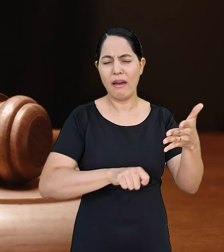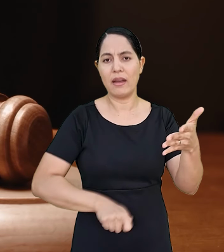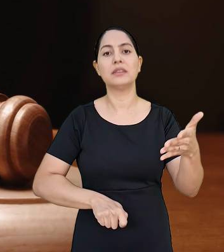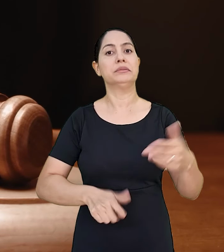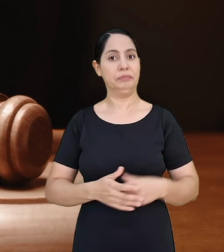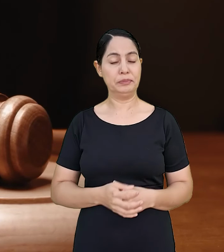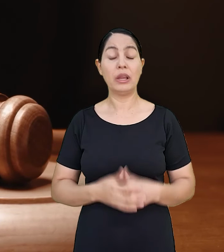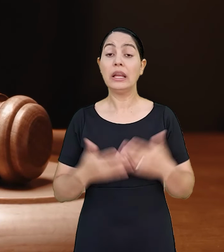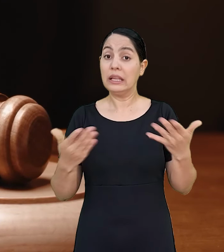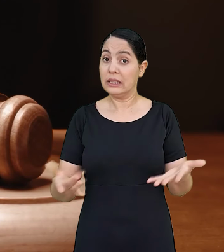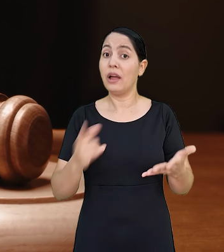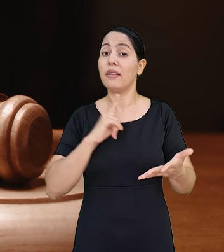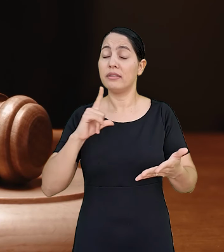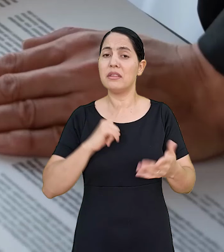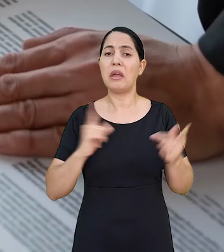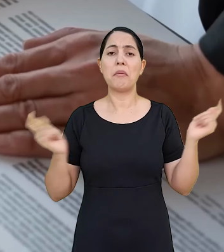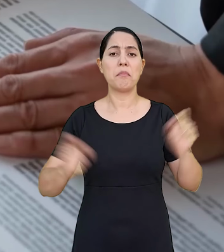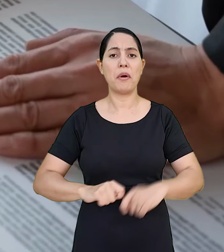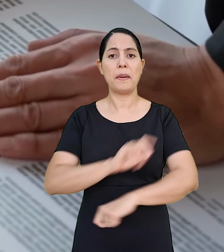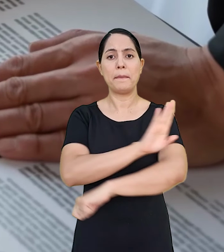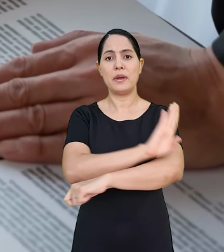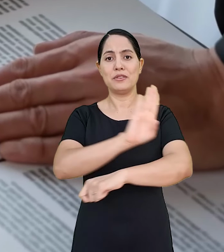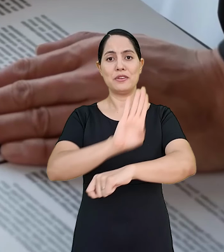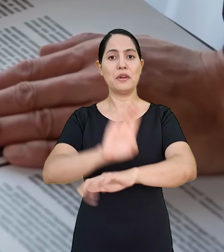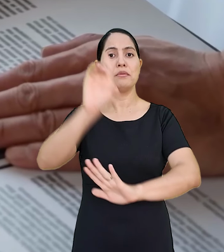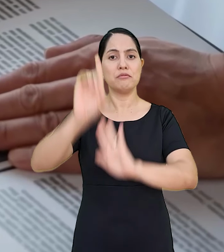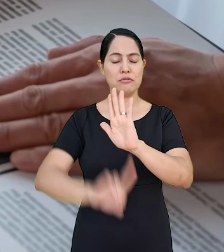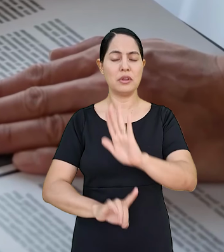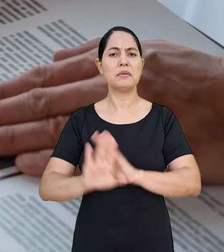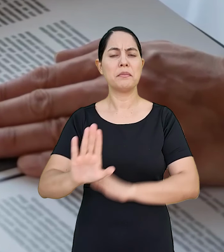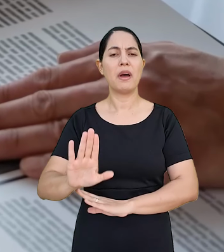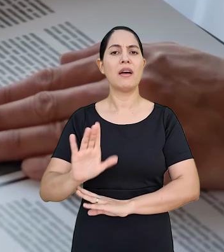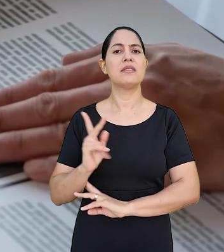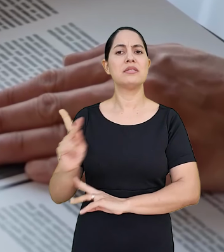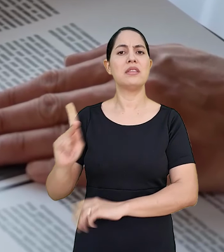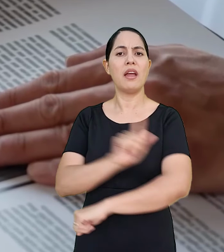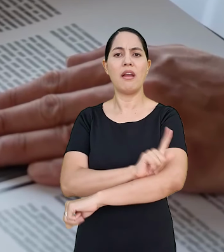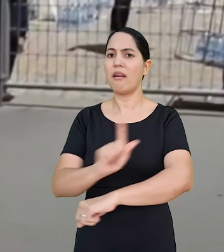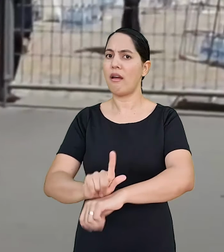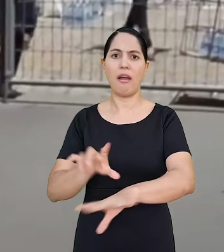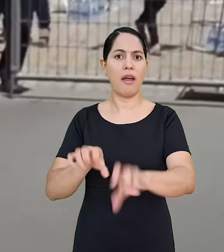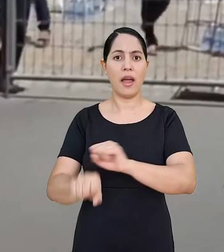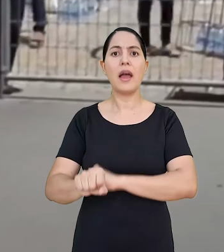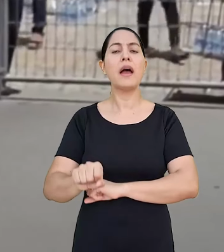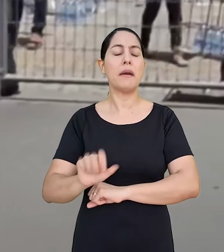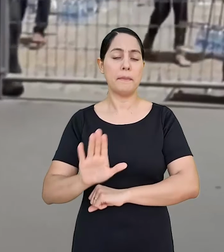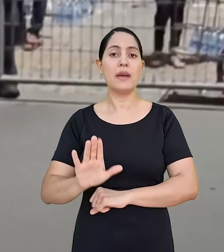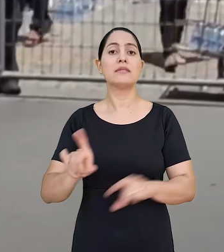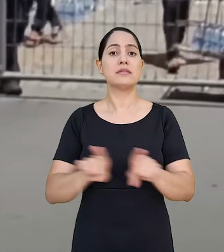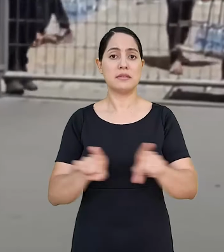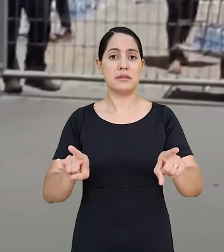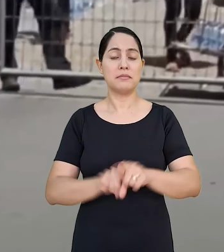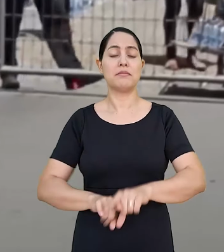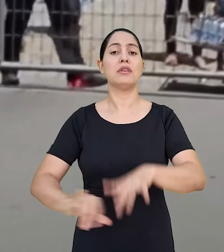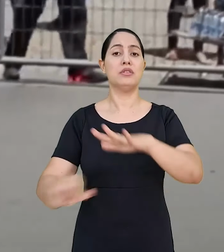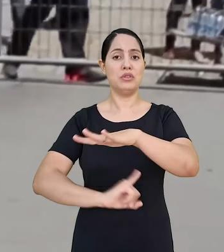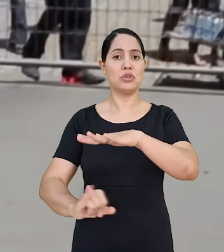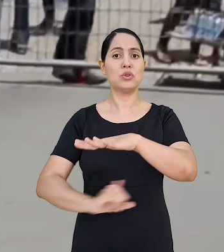OAB e pode ser prestado por bacharel em Direito, ainda que pendente apenas a sua colação de grau, formado em instituição